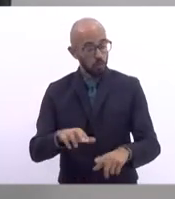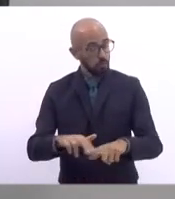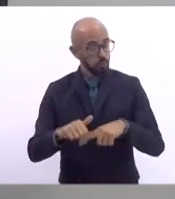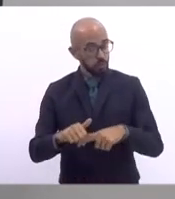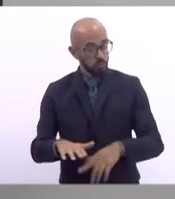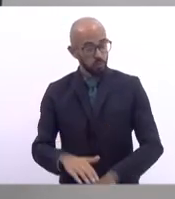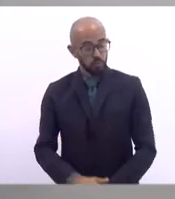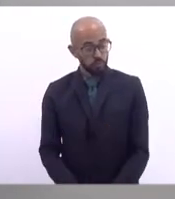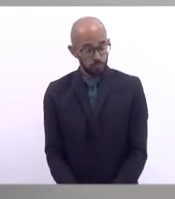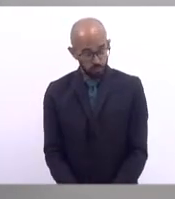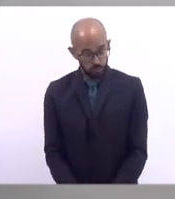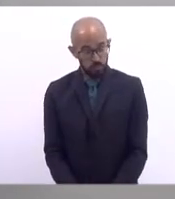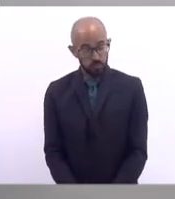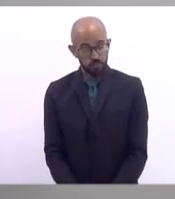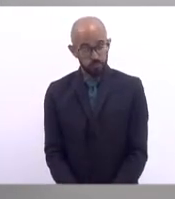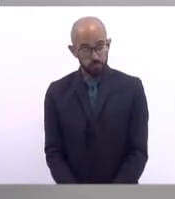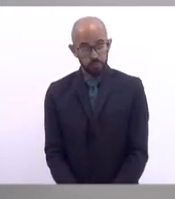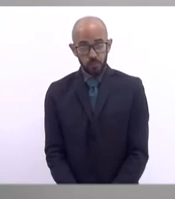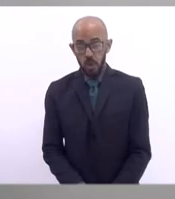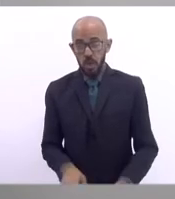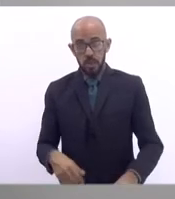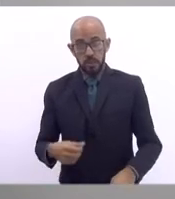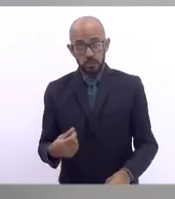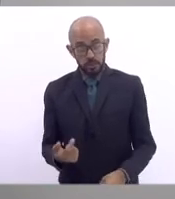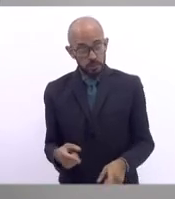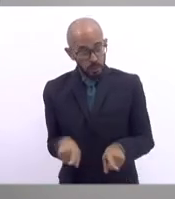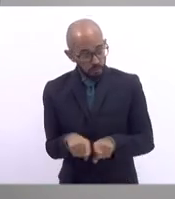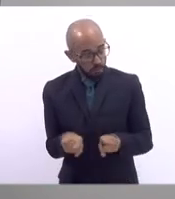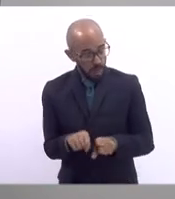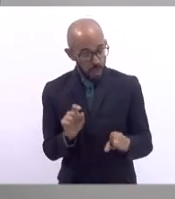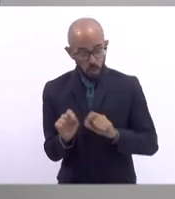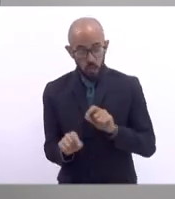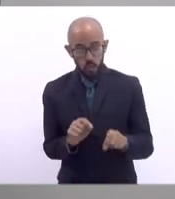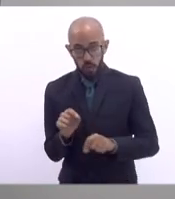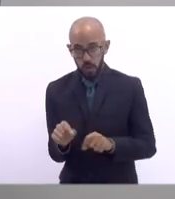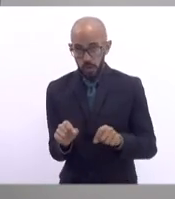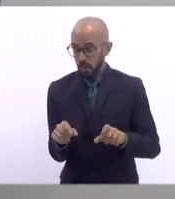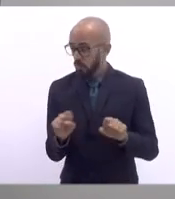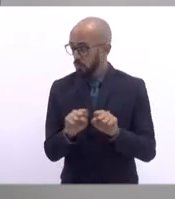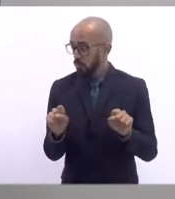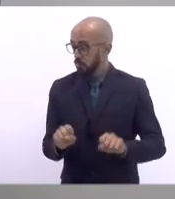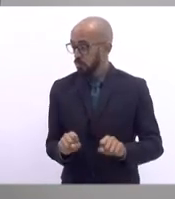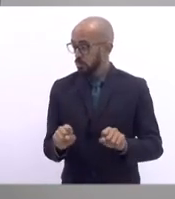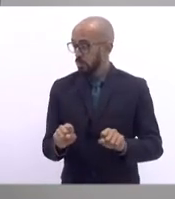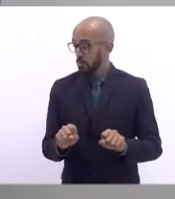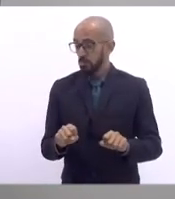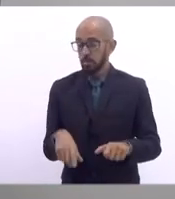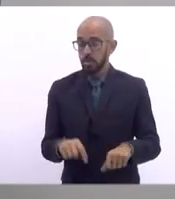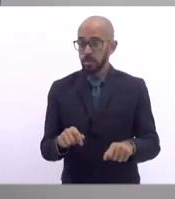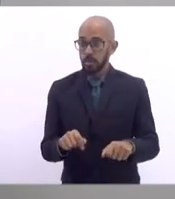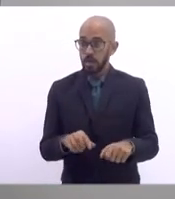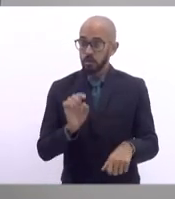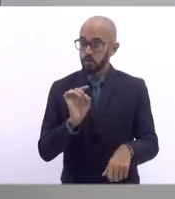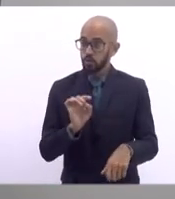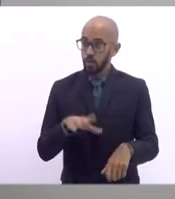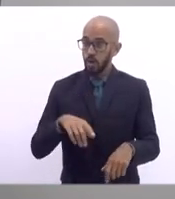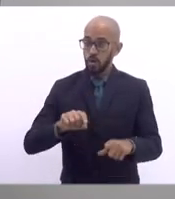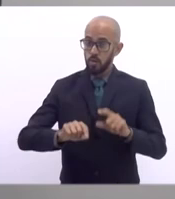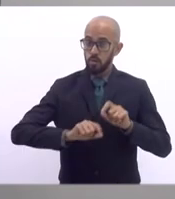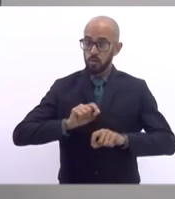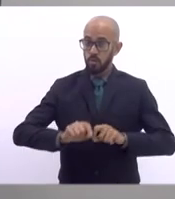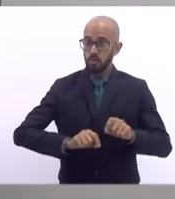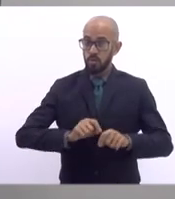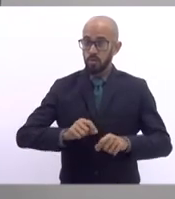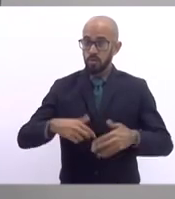isso e de outro lado no regime E é só pancada